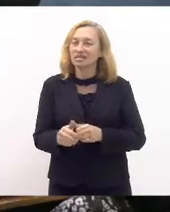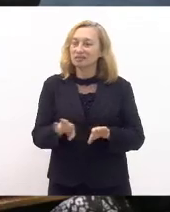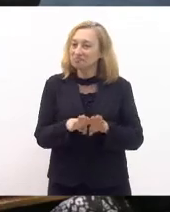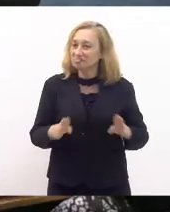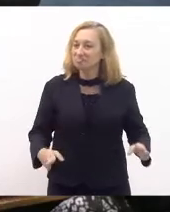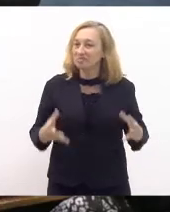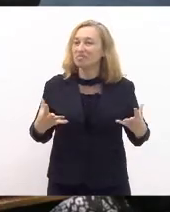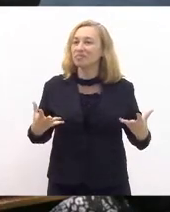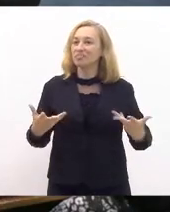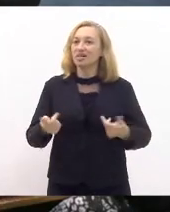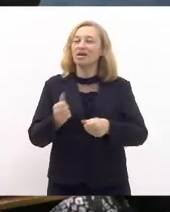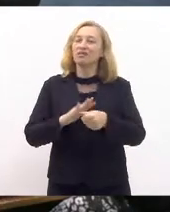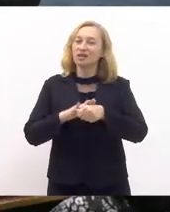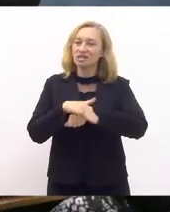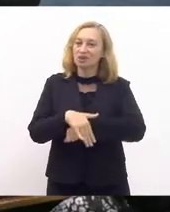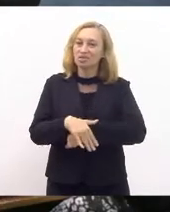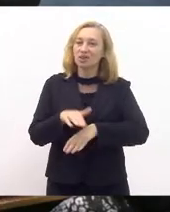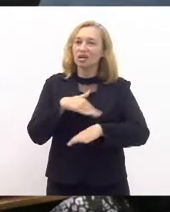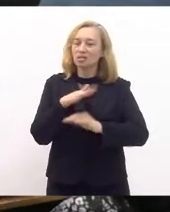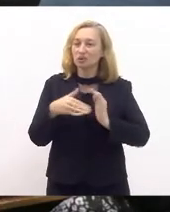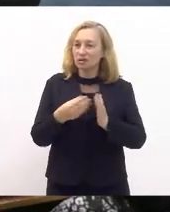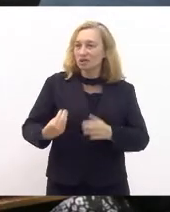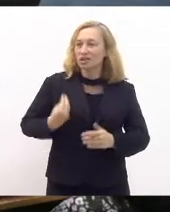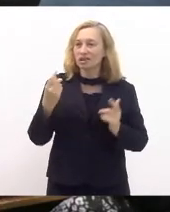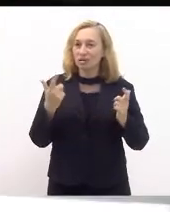mesa, a todos presentes. Obrigado.